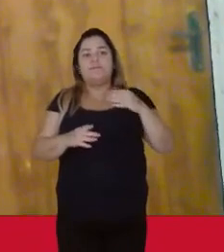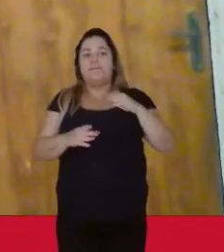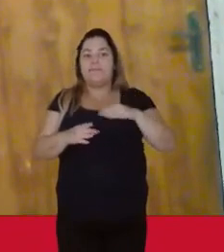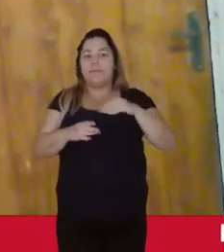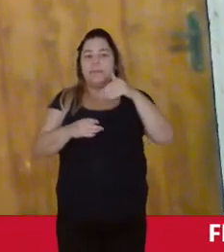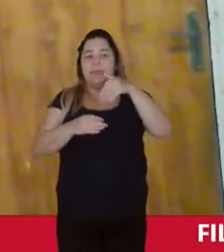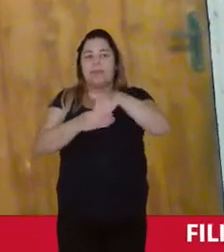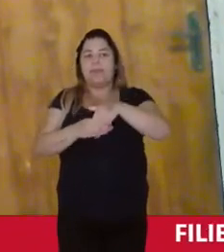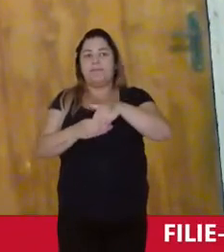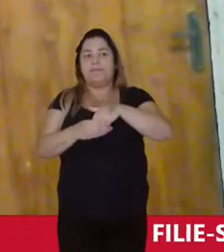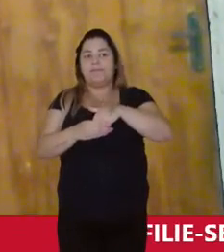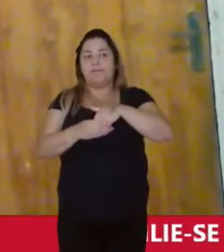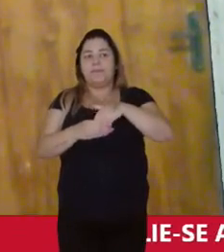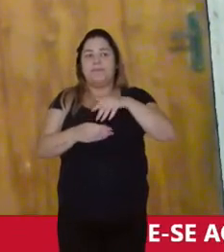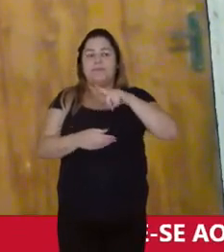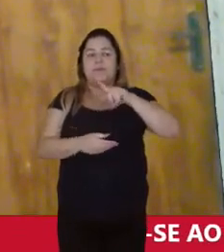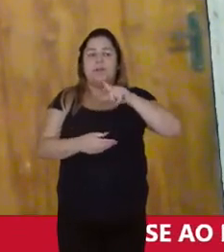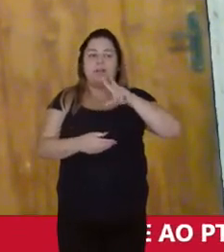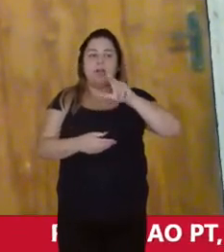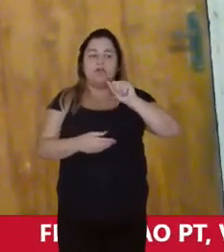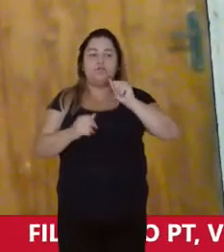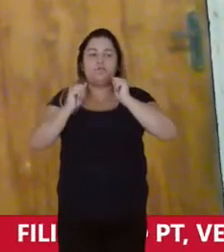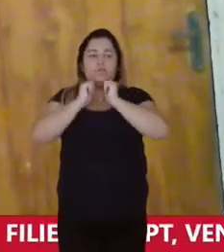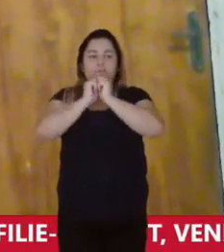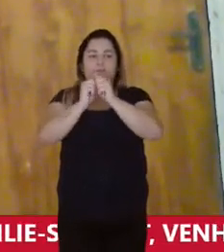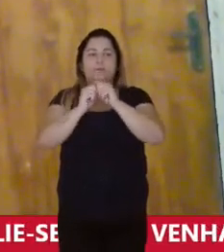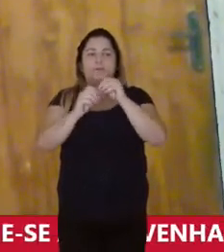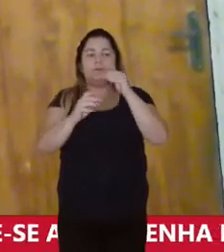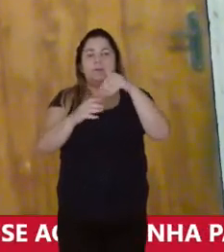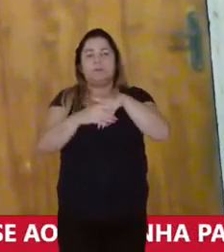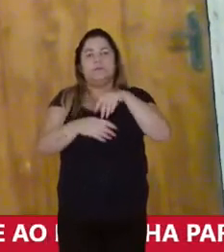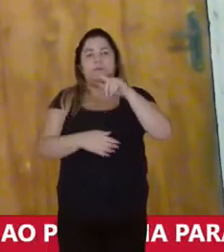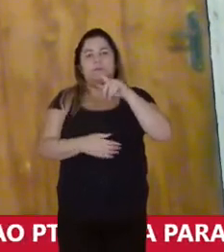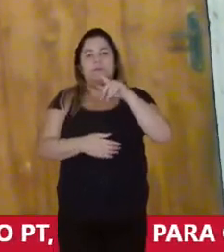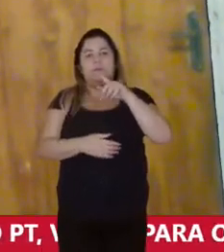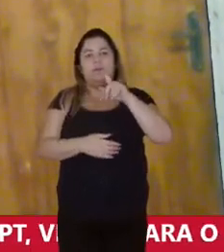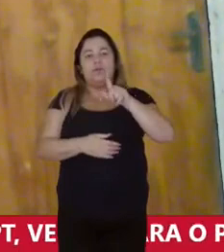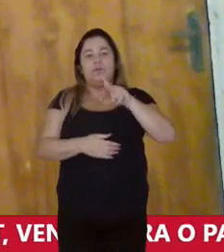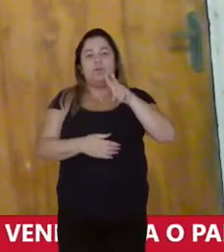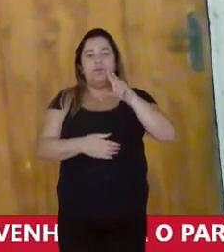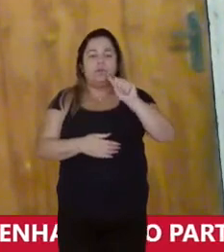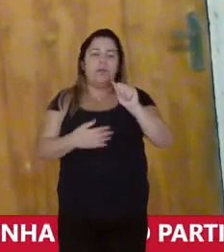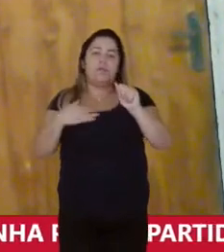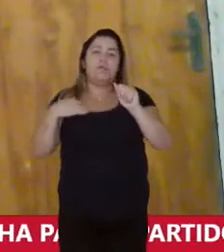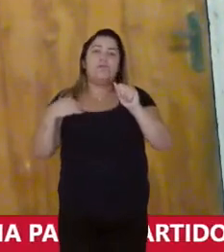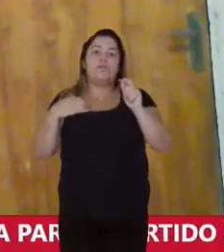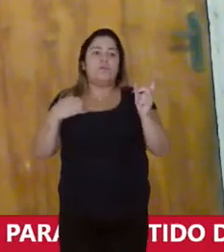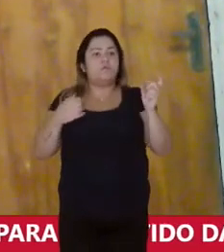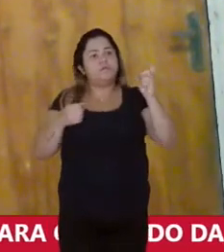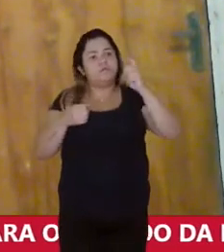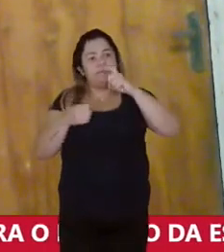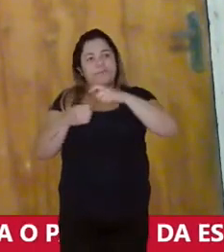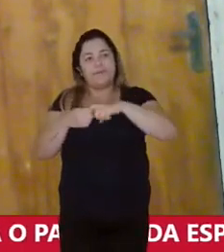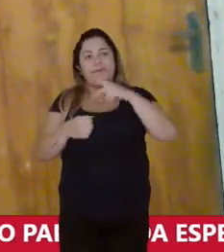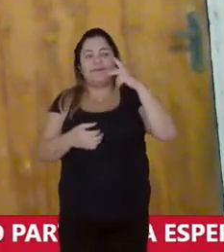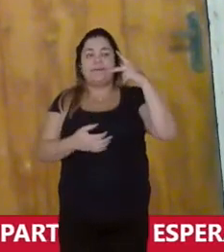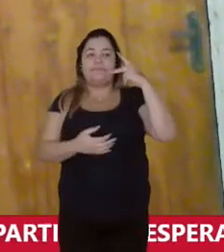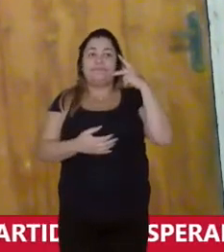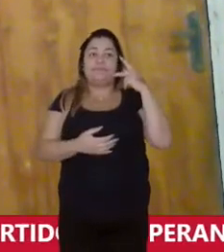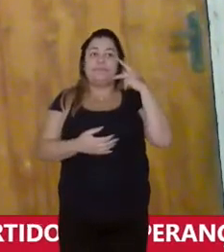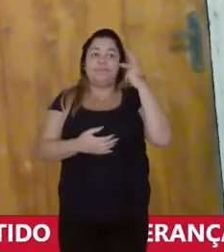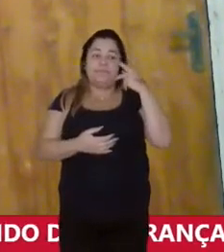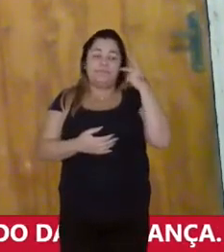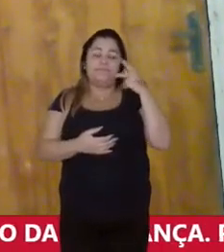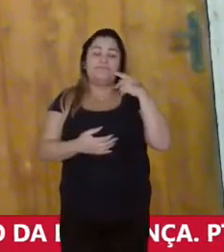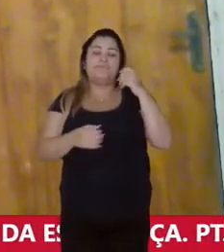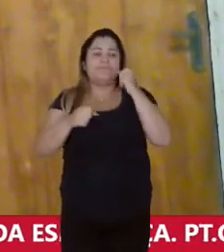presidente Lula, e que nós temos que, junto nessa eleição do presidente Lula, propor para que a gente retorne às políticas públicas que nós